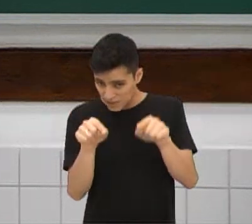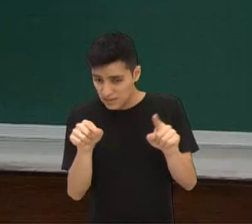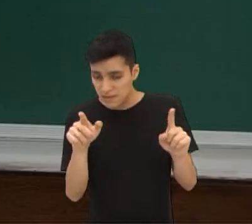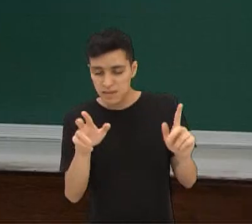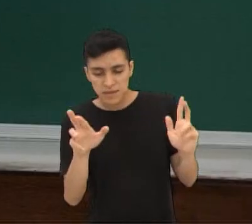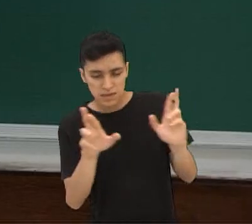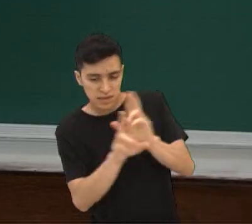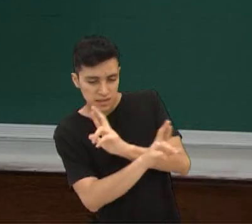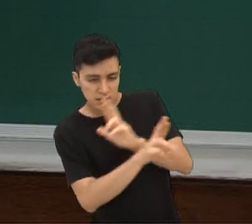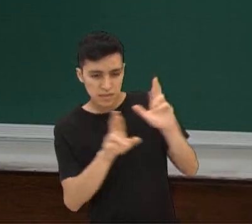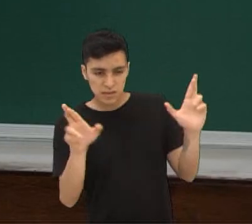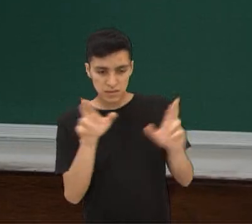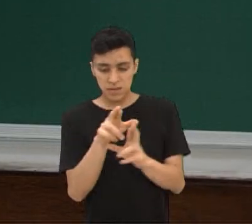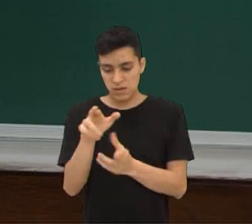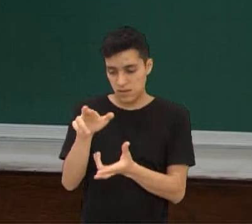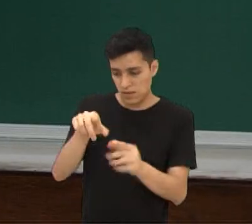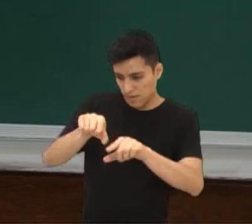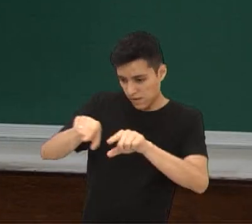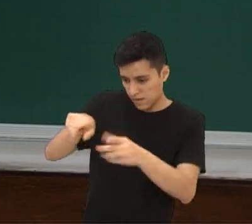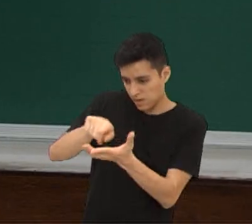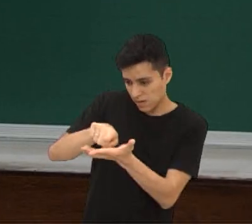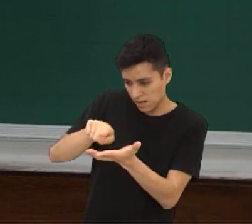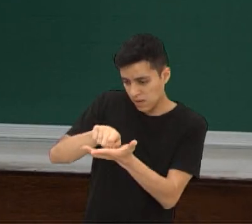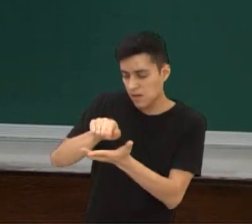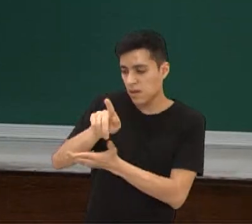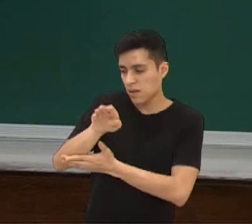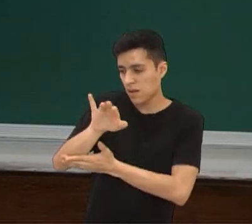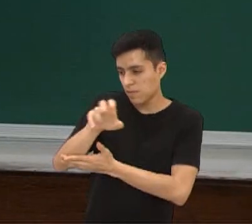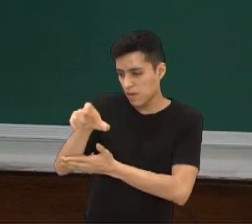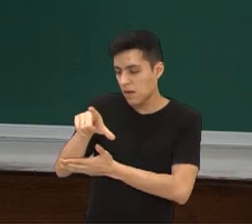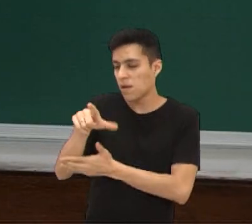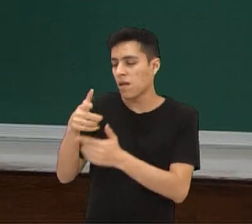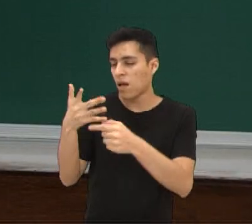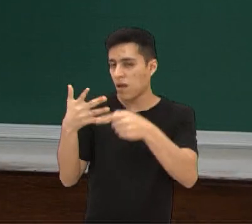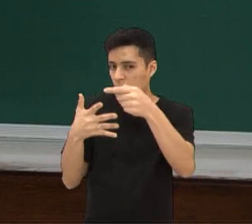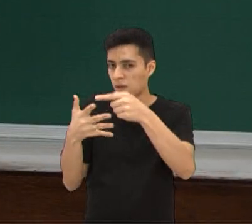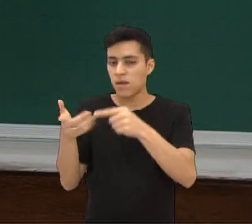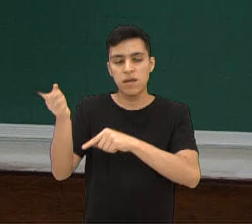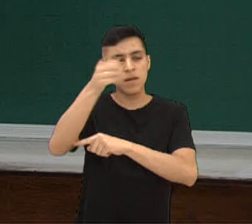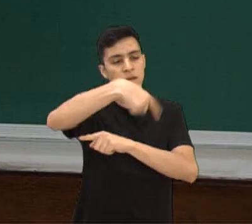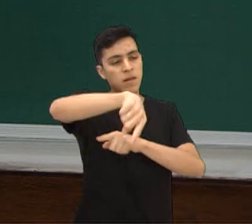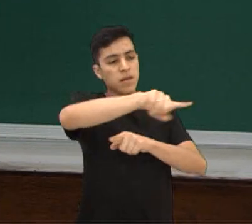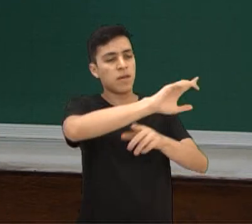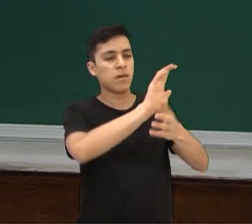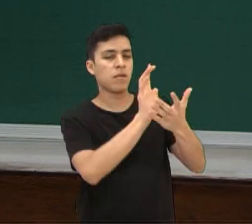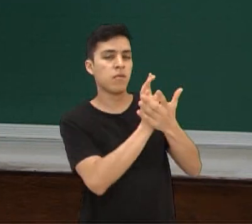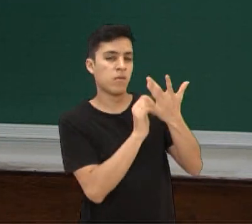relação do escritor, Gabriel Garcia Marquez, e os jornalistas, certo?